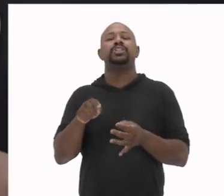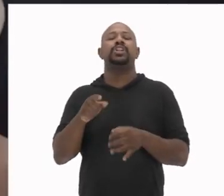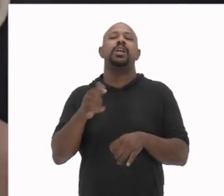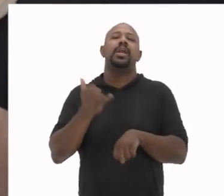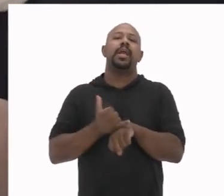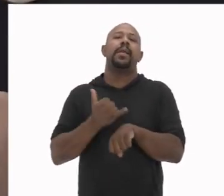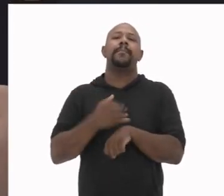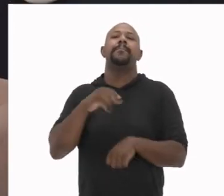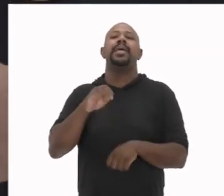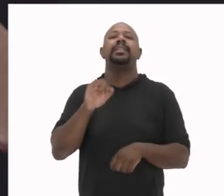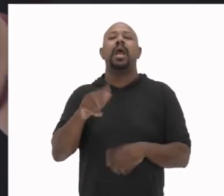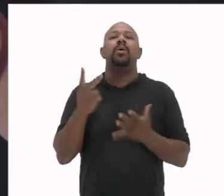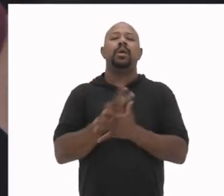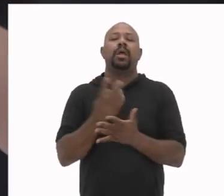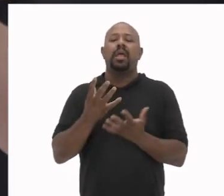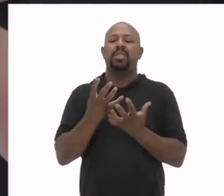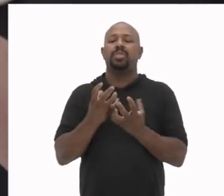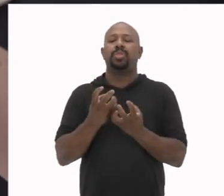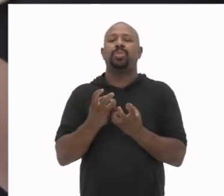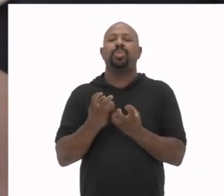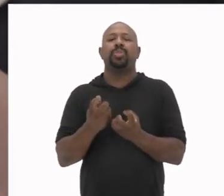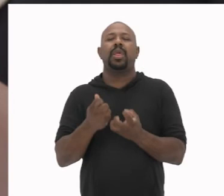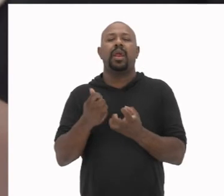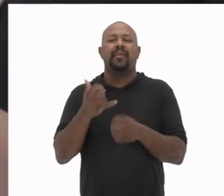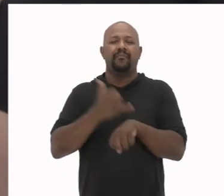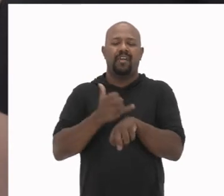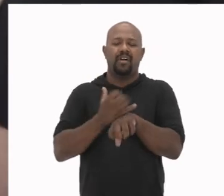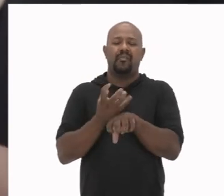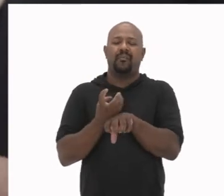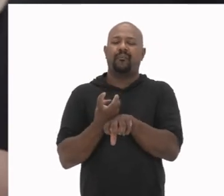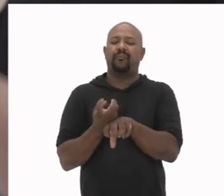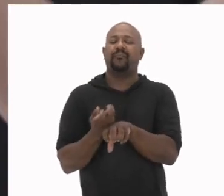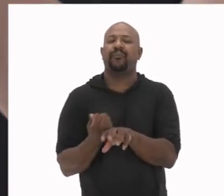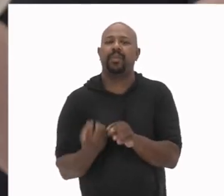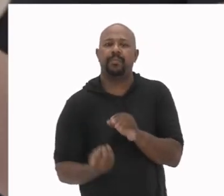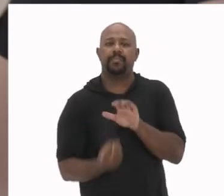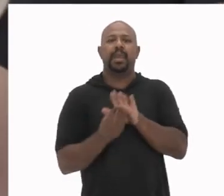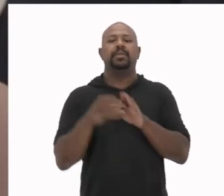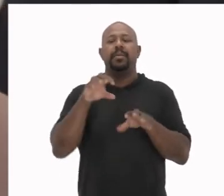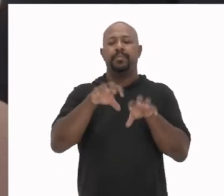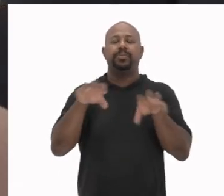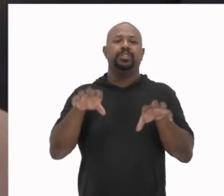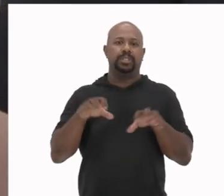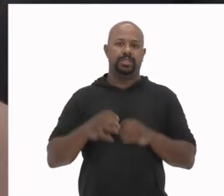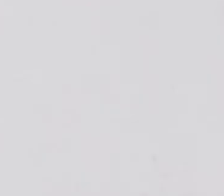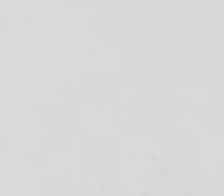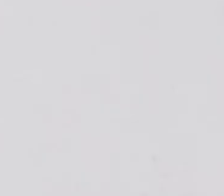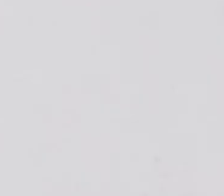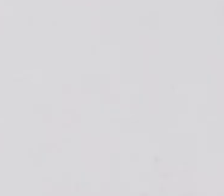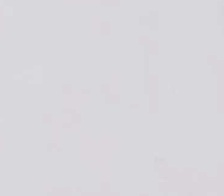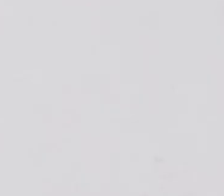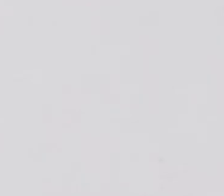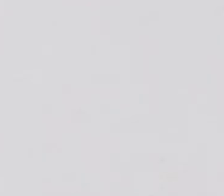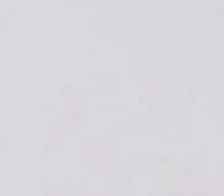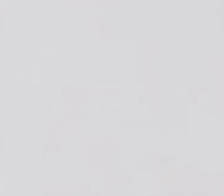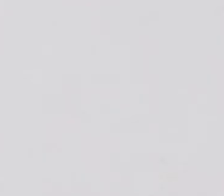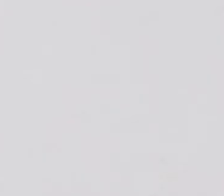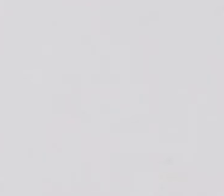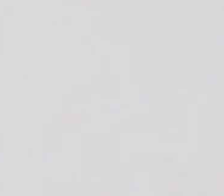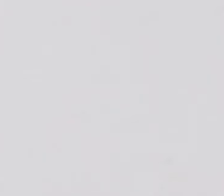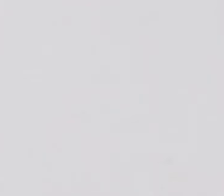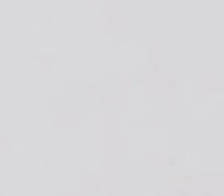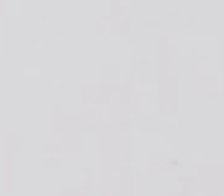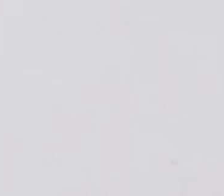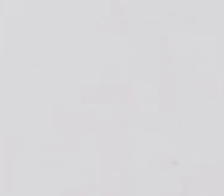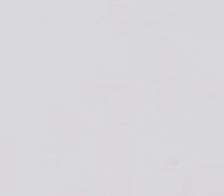costura ser de metal e acontecer isso, oxidar e essa oxidação passar para as cerdas. Uma trincha com suporte